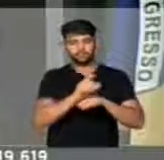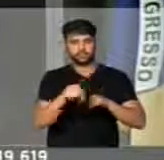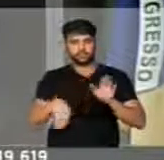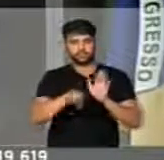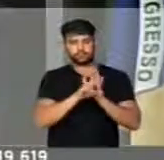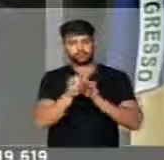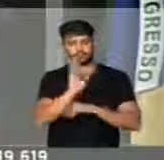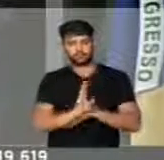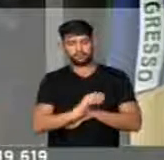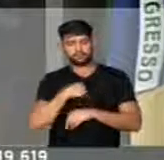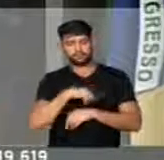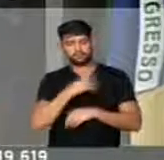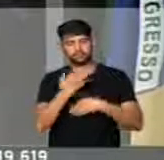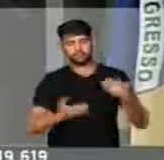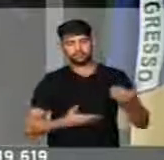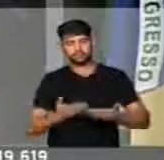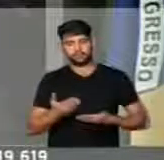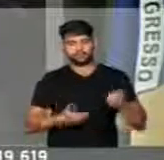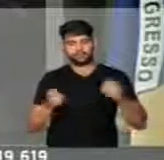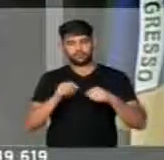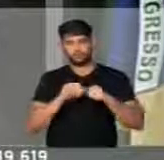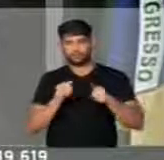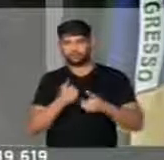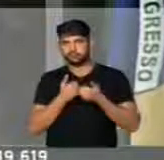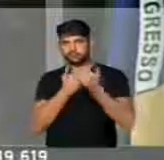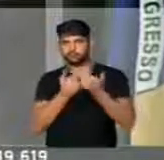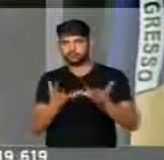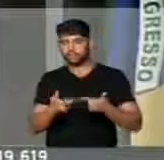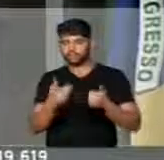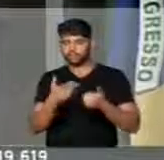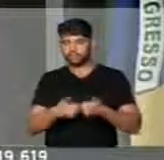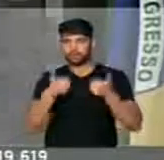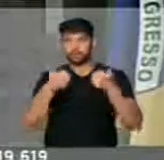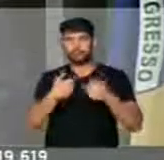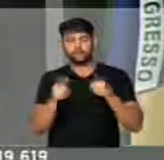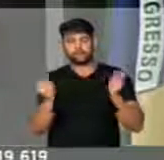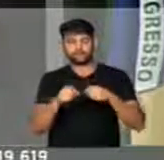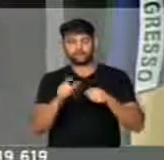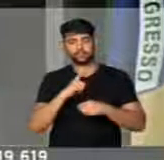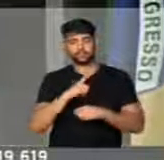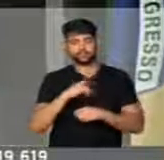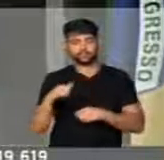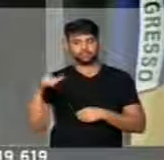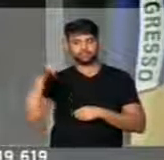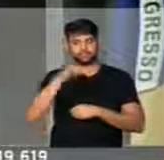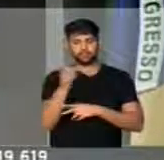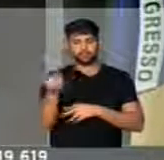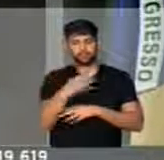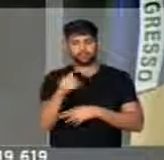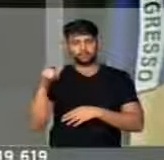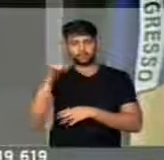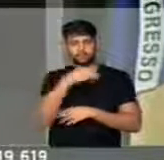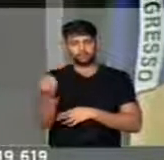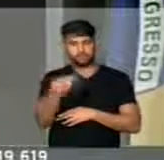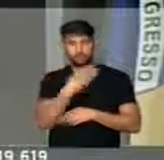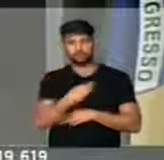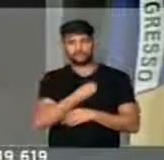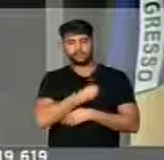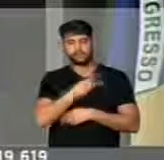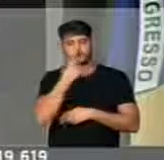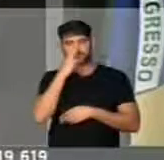no país para que o serviço possa ser oferecido de melhor qualidade, para que possamos ter aeronaves mais modernas, mais novas, com